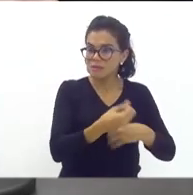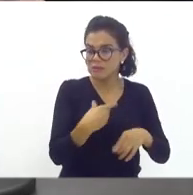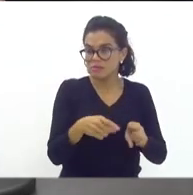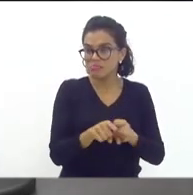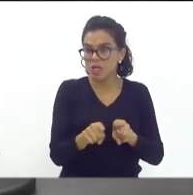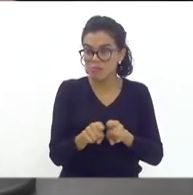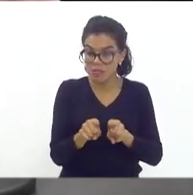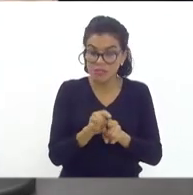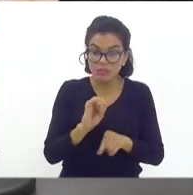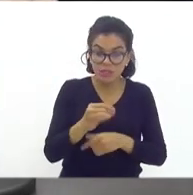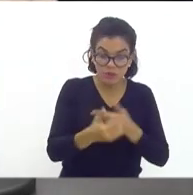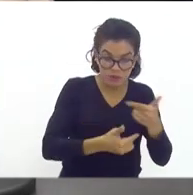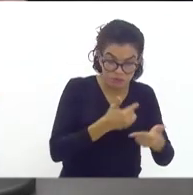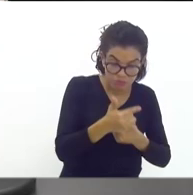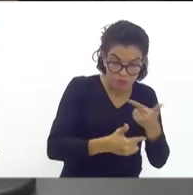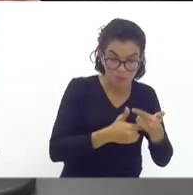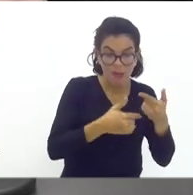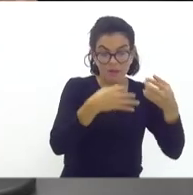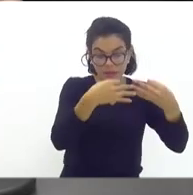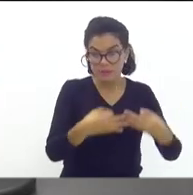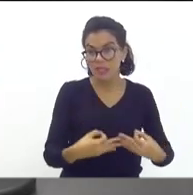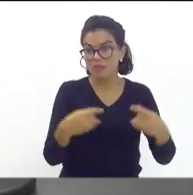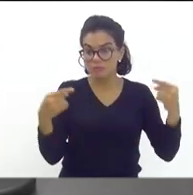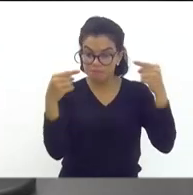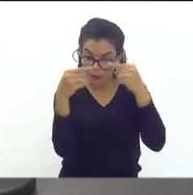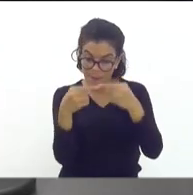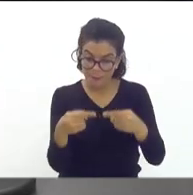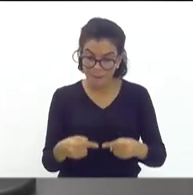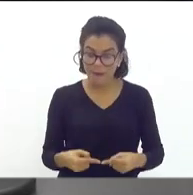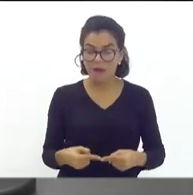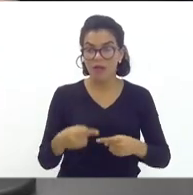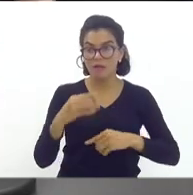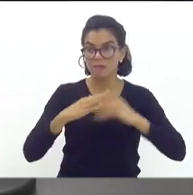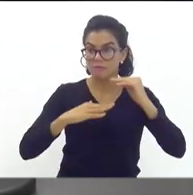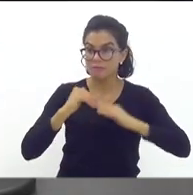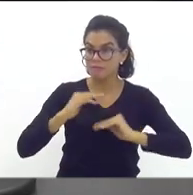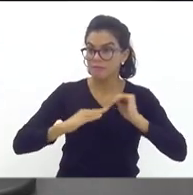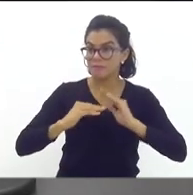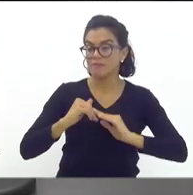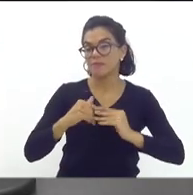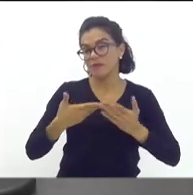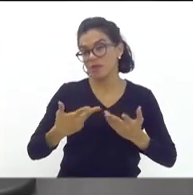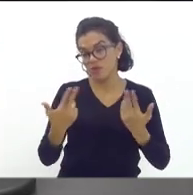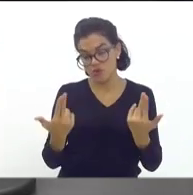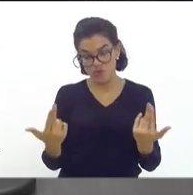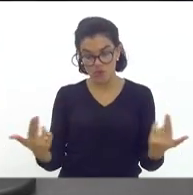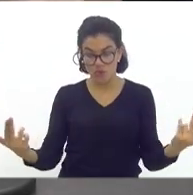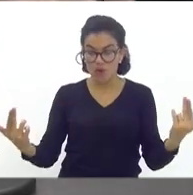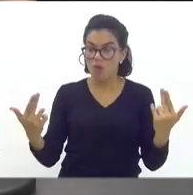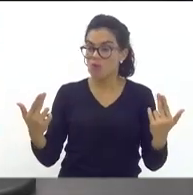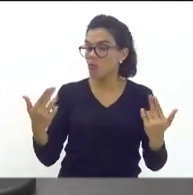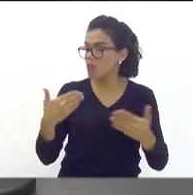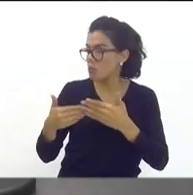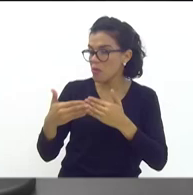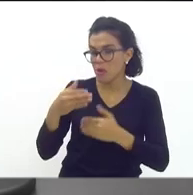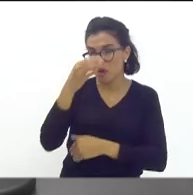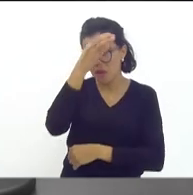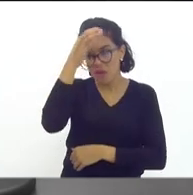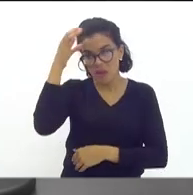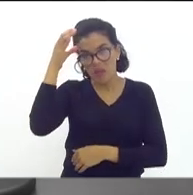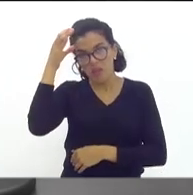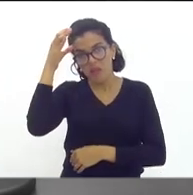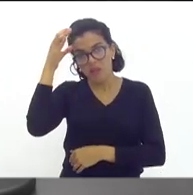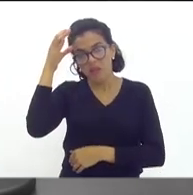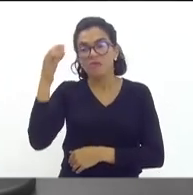prestadas são corretas estão de acordo Tecnicamente é a mesma forma qualquer outro usuário ela não